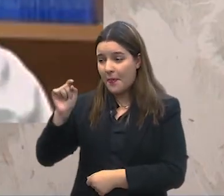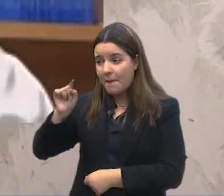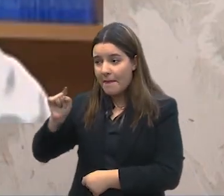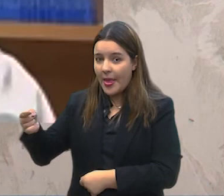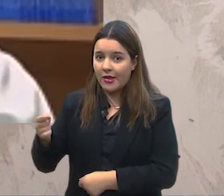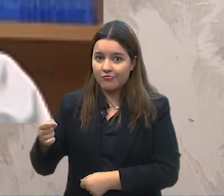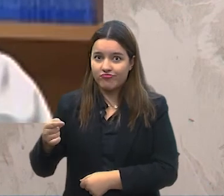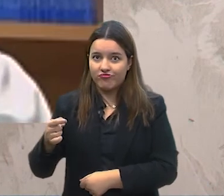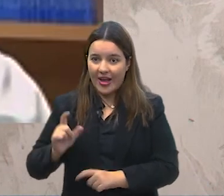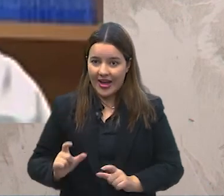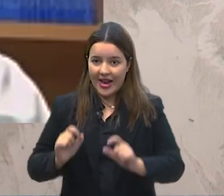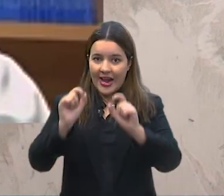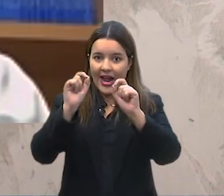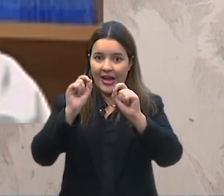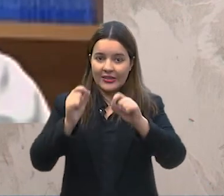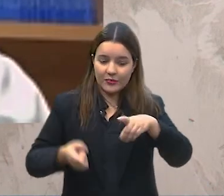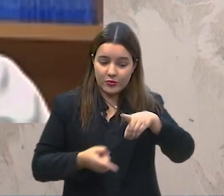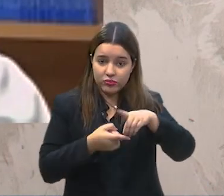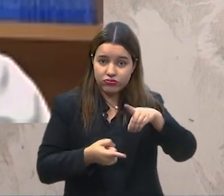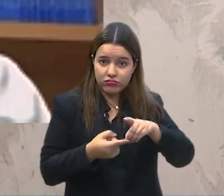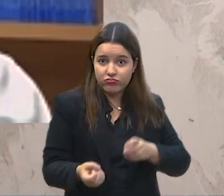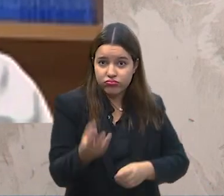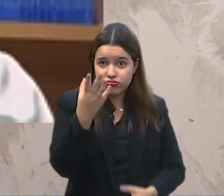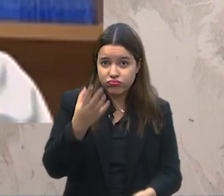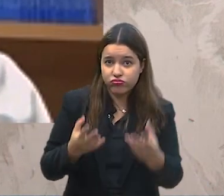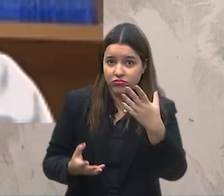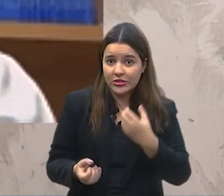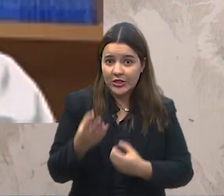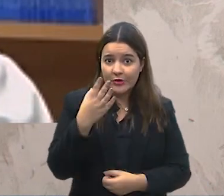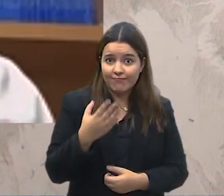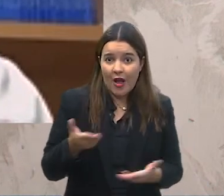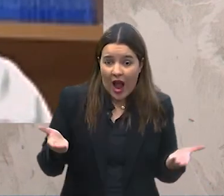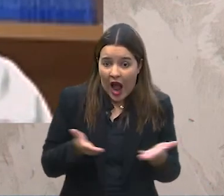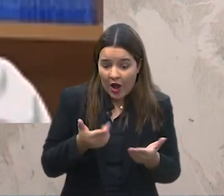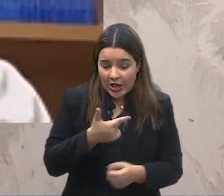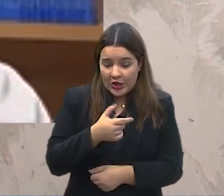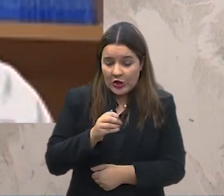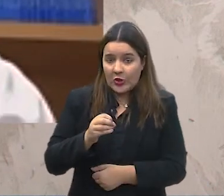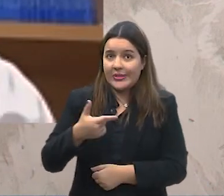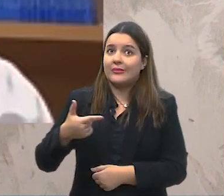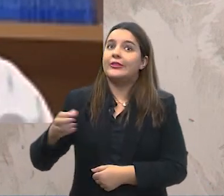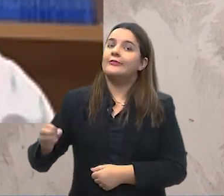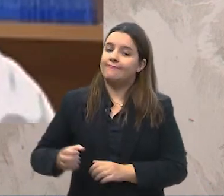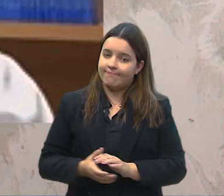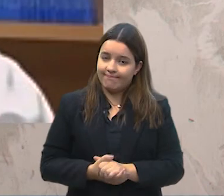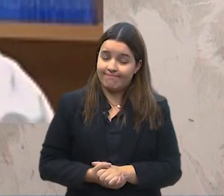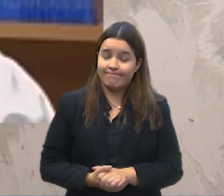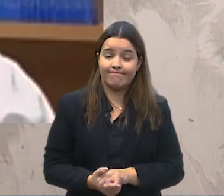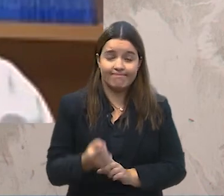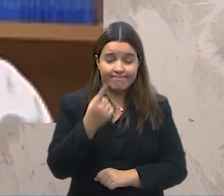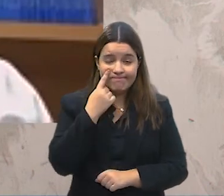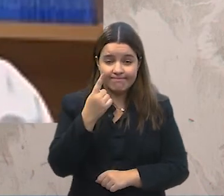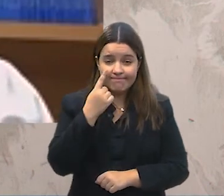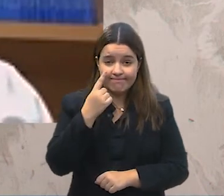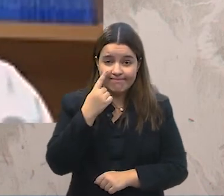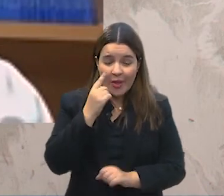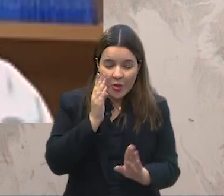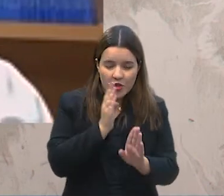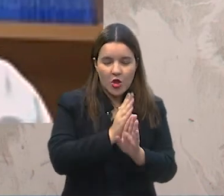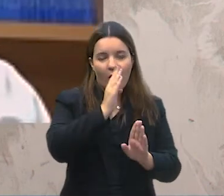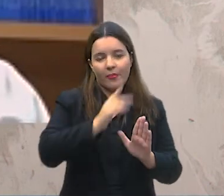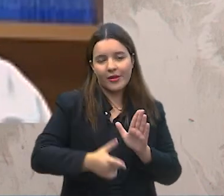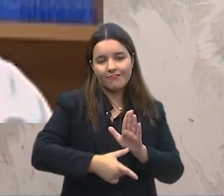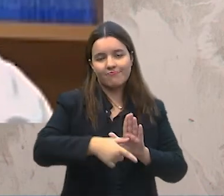casos novos de câncer de próstata vão ser diagnosticados no ano de 2020. Tá? E veja, quanto mais precoce